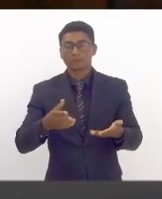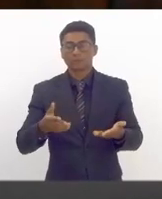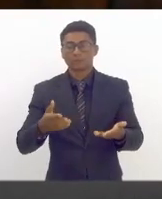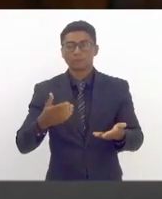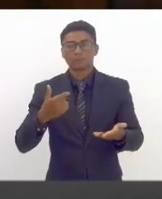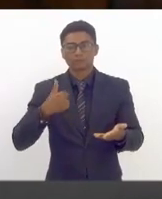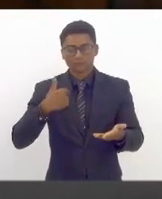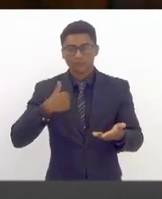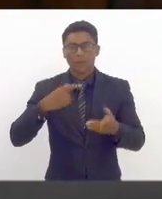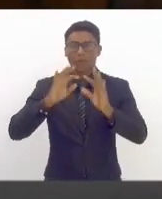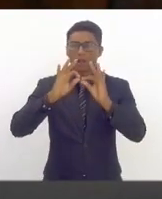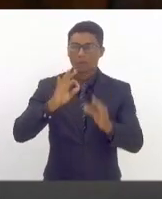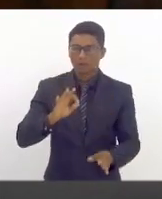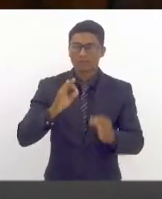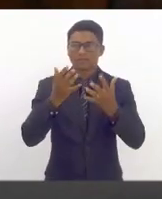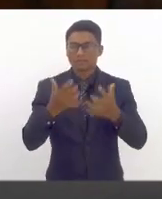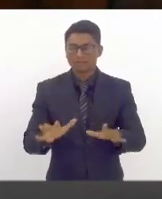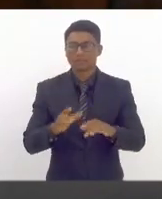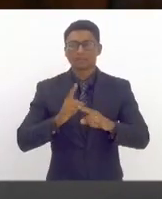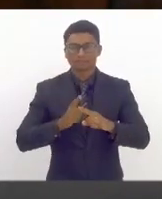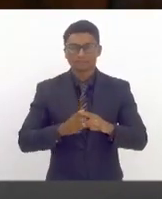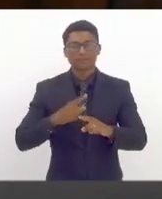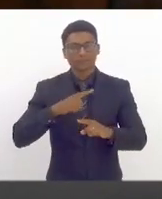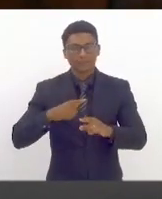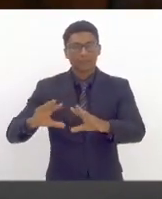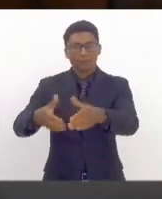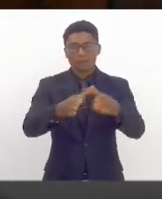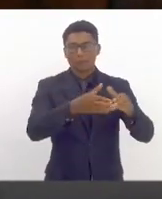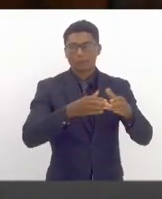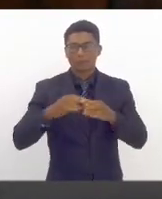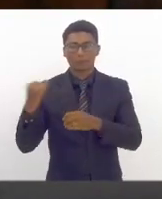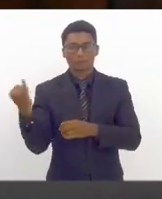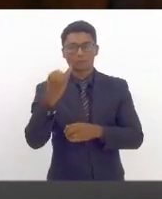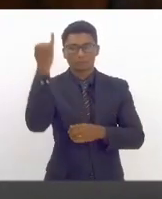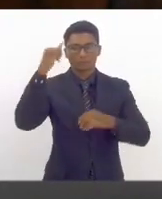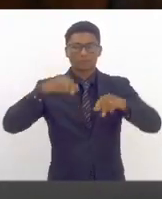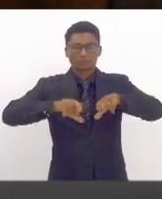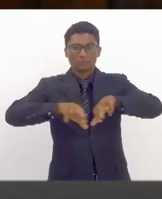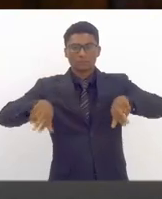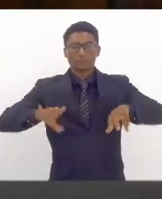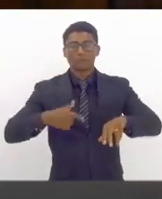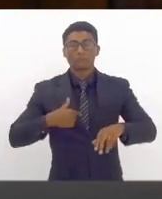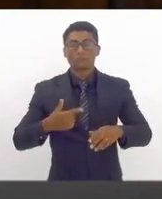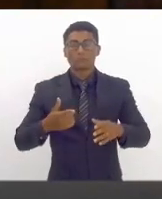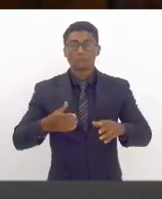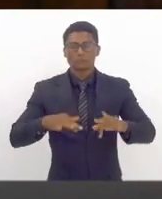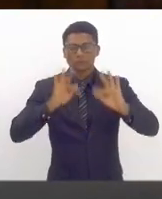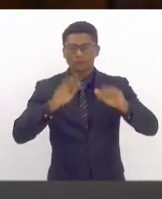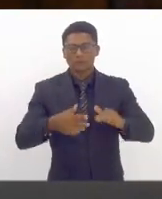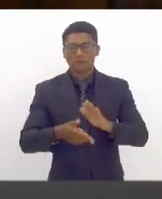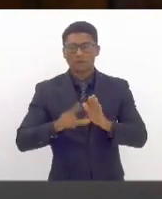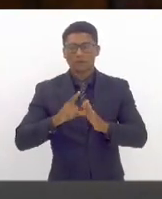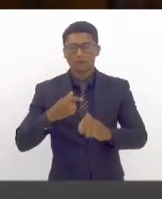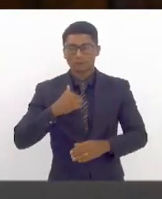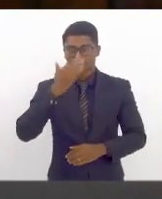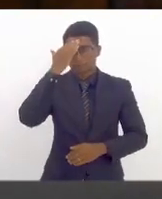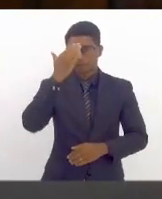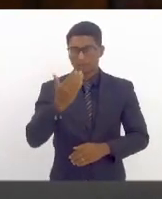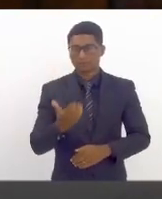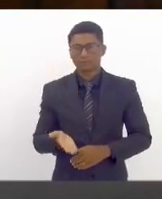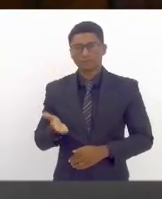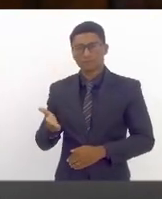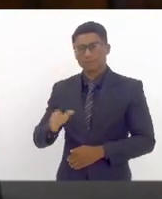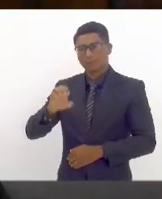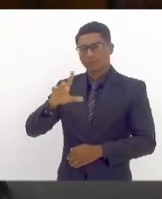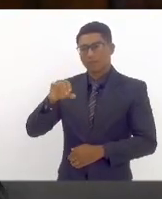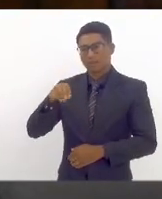mais que nós estamos tantas pessoas aqui tantos grupos importantes mas antes de terminar eu queria fazer um agradecimento não sei se ele se lembra né